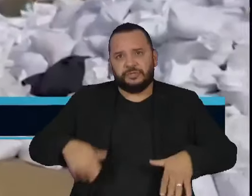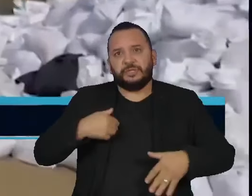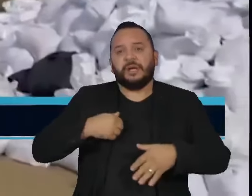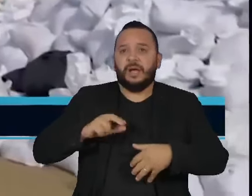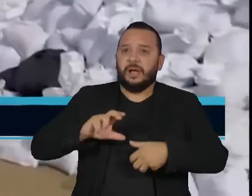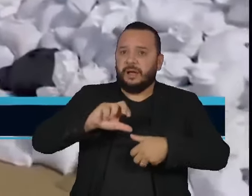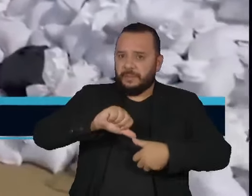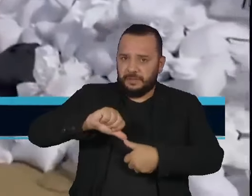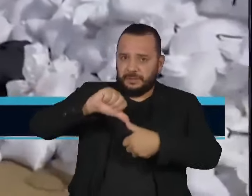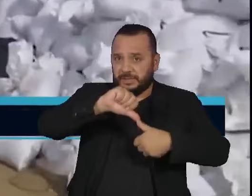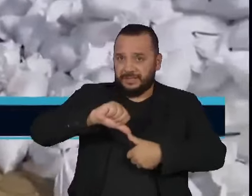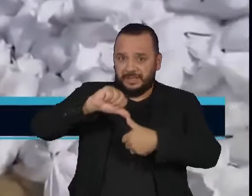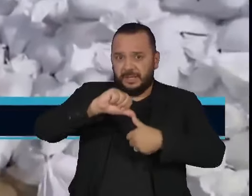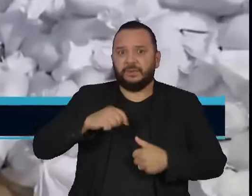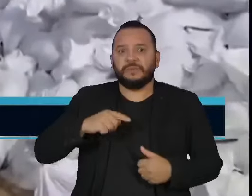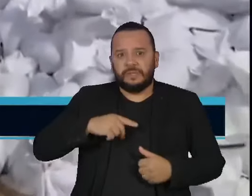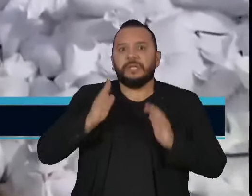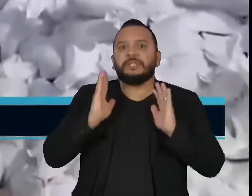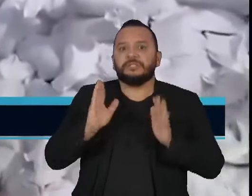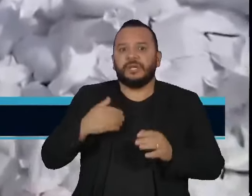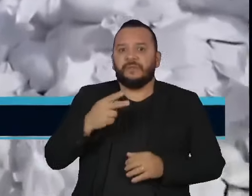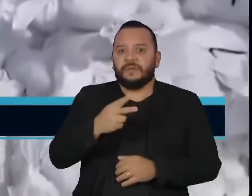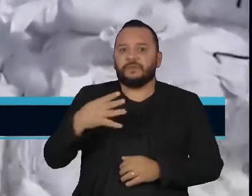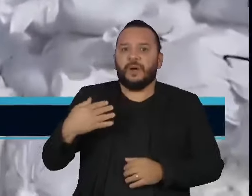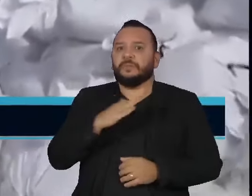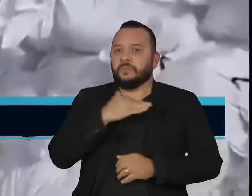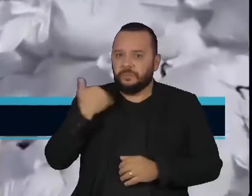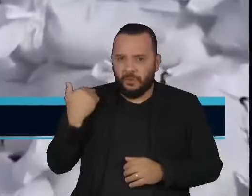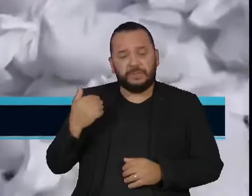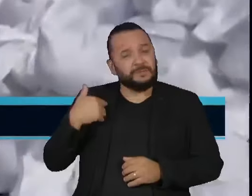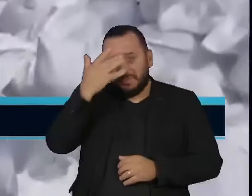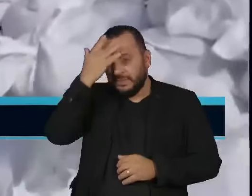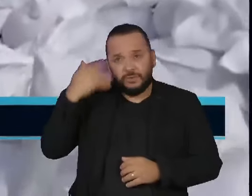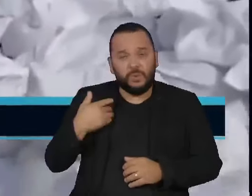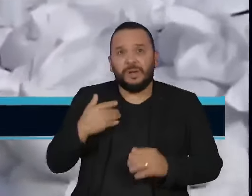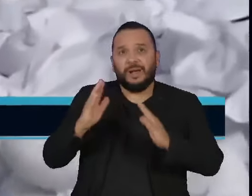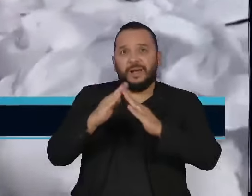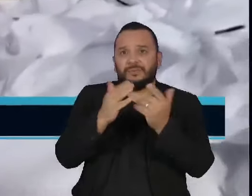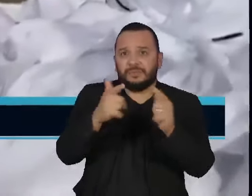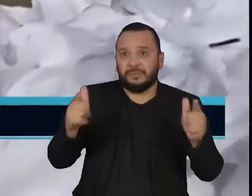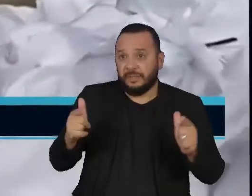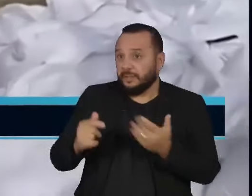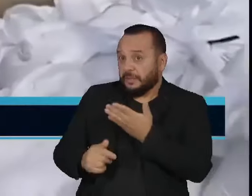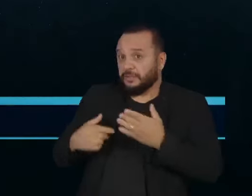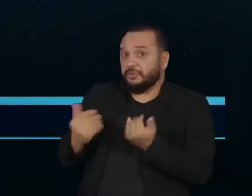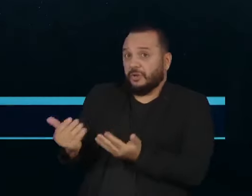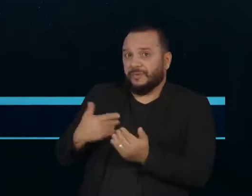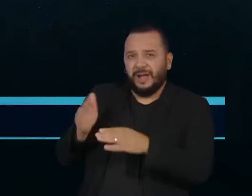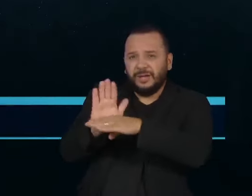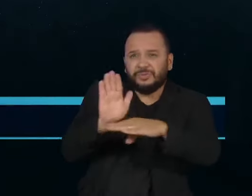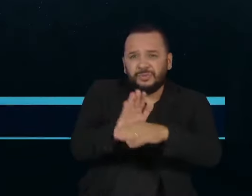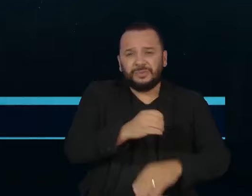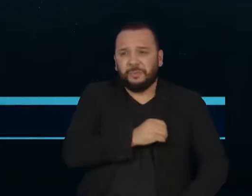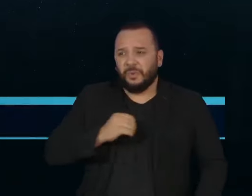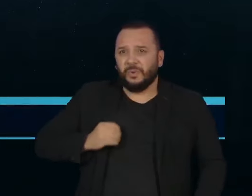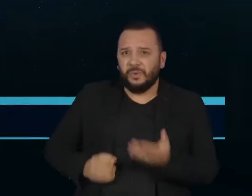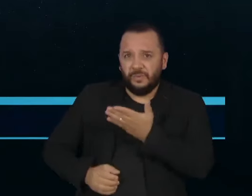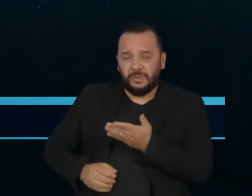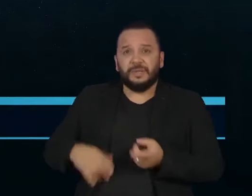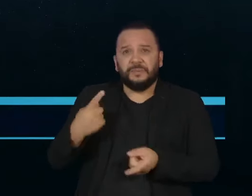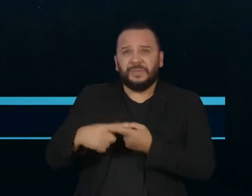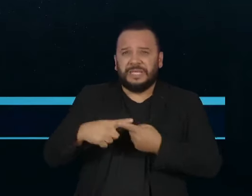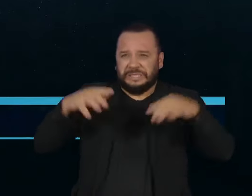jovens voluntários não param de trabalhar. Eles tentam evitar o pior cenário para este pequeno vilarejo da Polônia: ficar totalmente